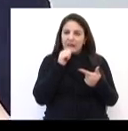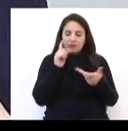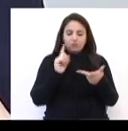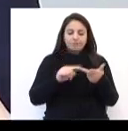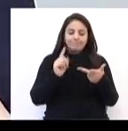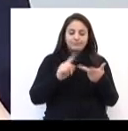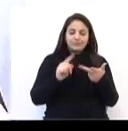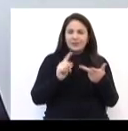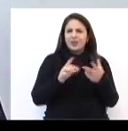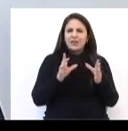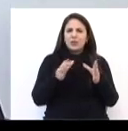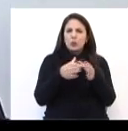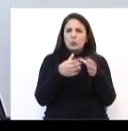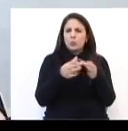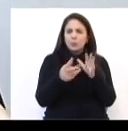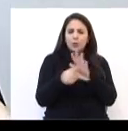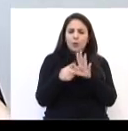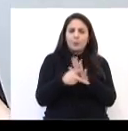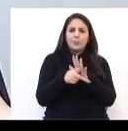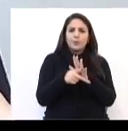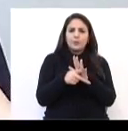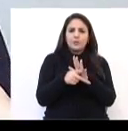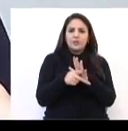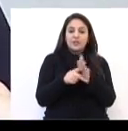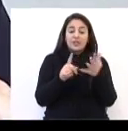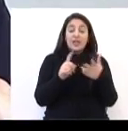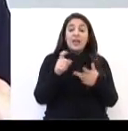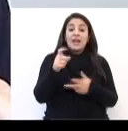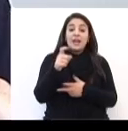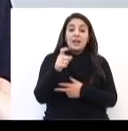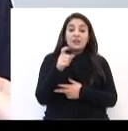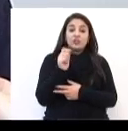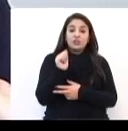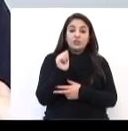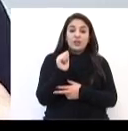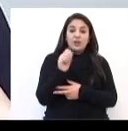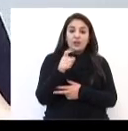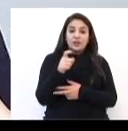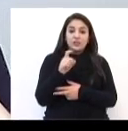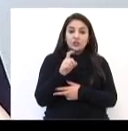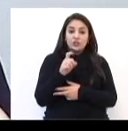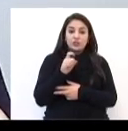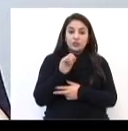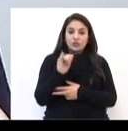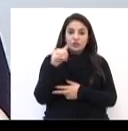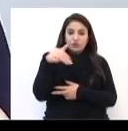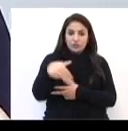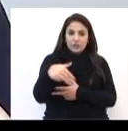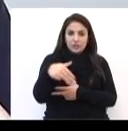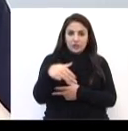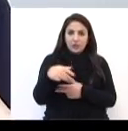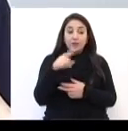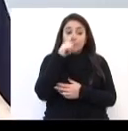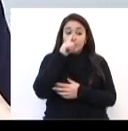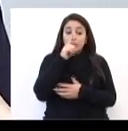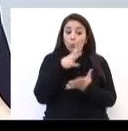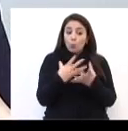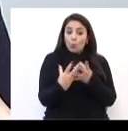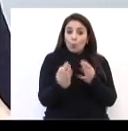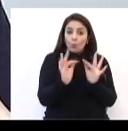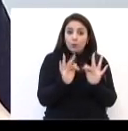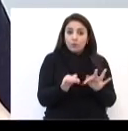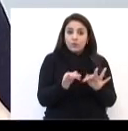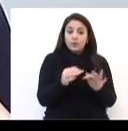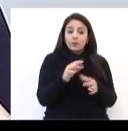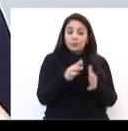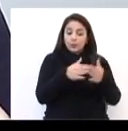ser prejudicados. Encontrei exemplares de xaxim, que é uma espécie ameaçada de extinção, protegida por lei, e é uma espécie que